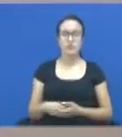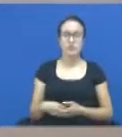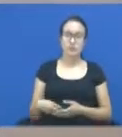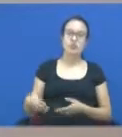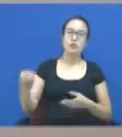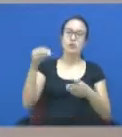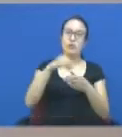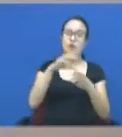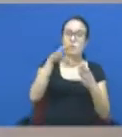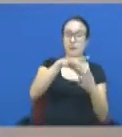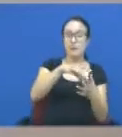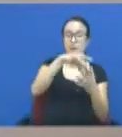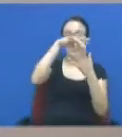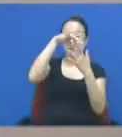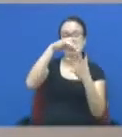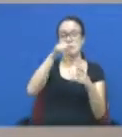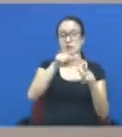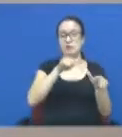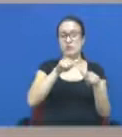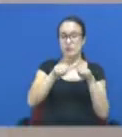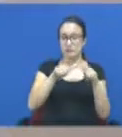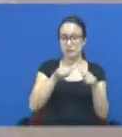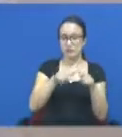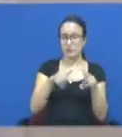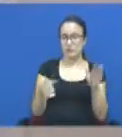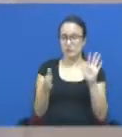dos trabalhadores na proposta.